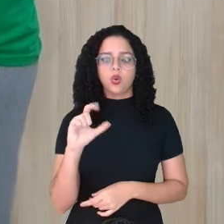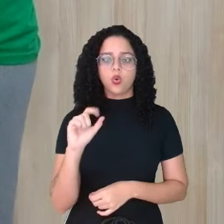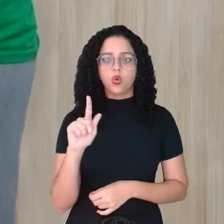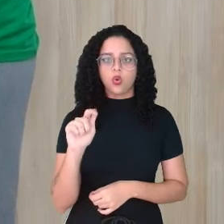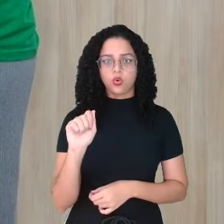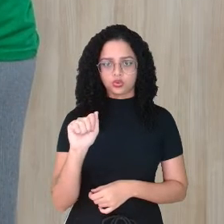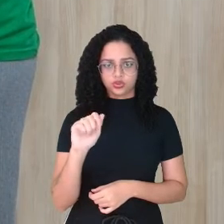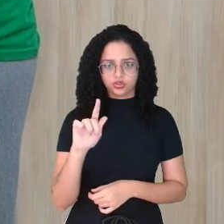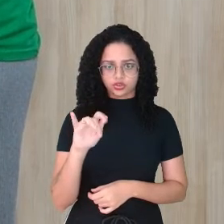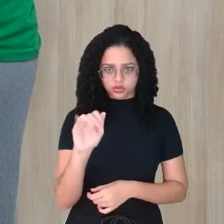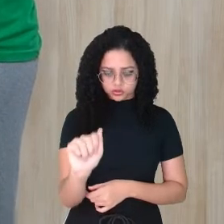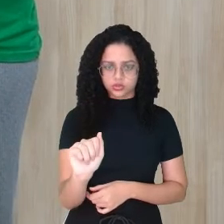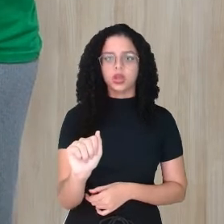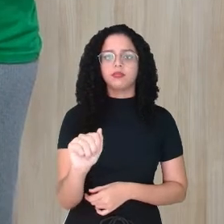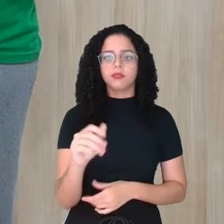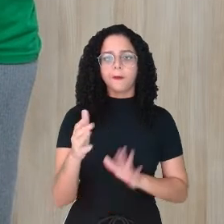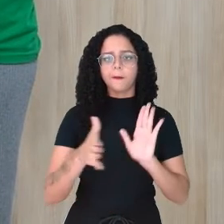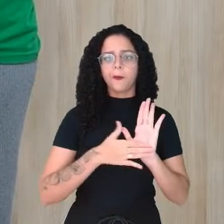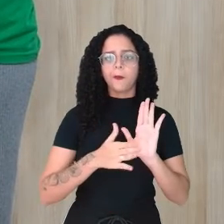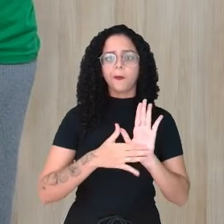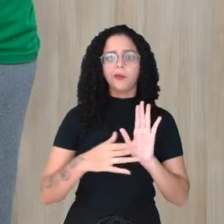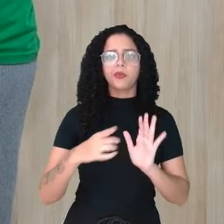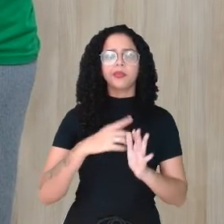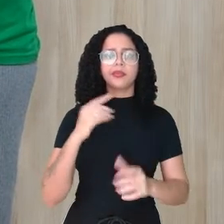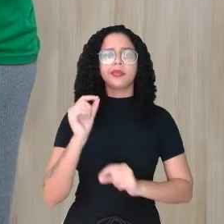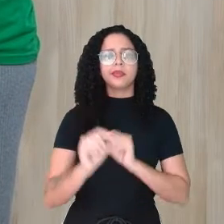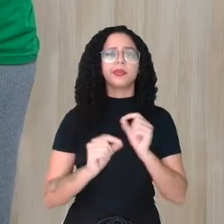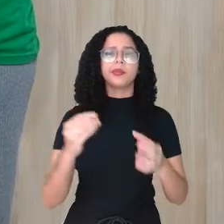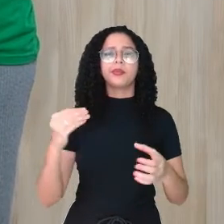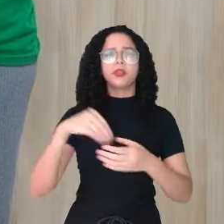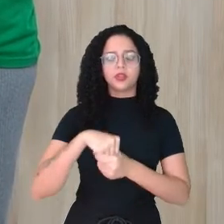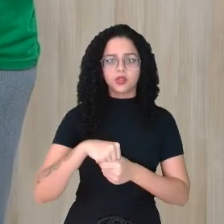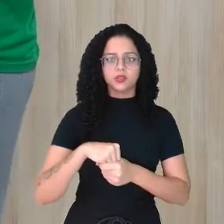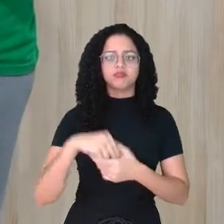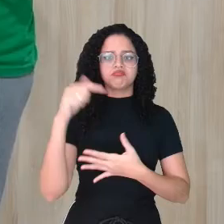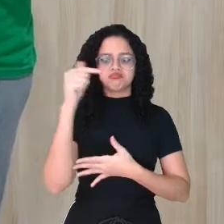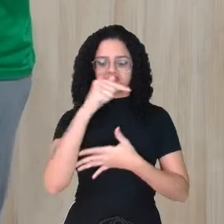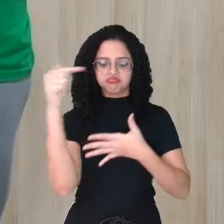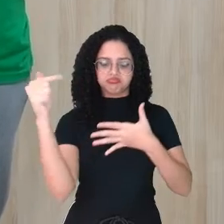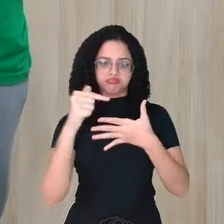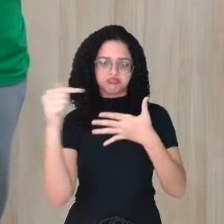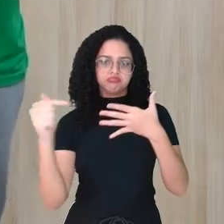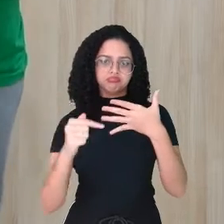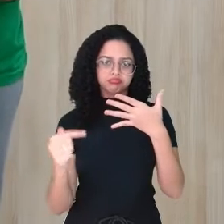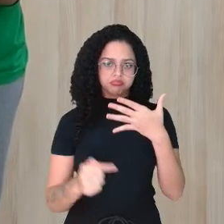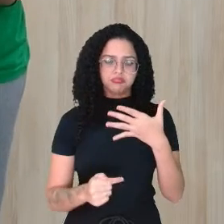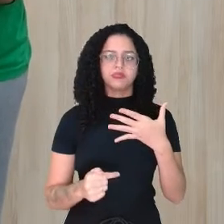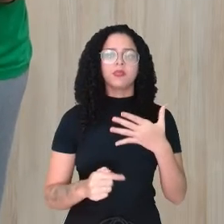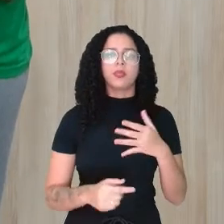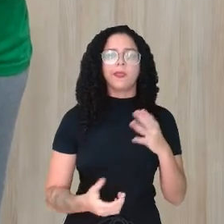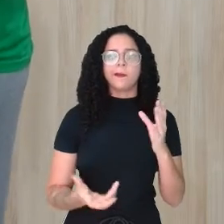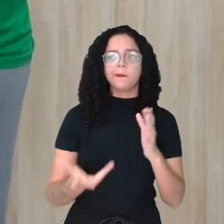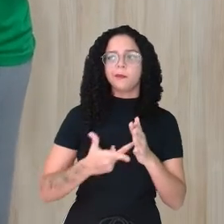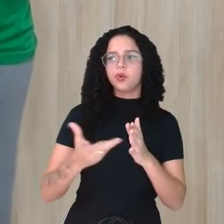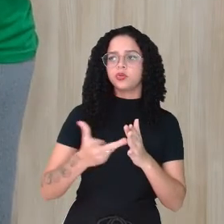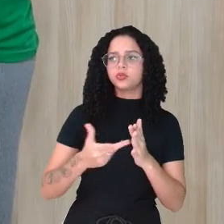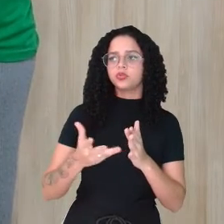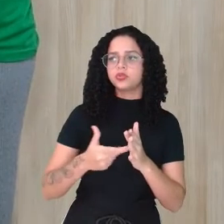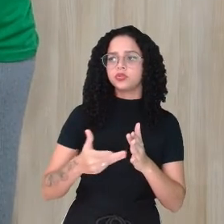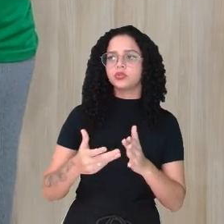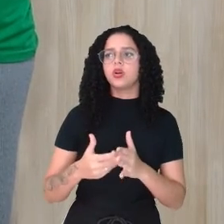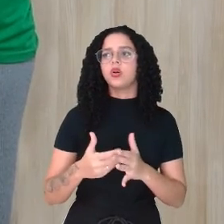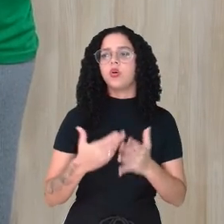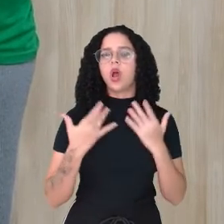proposta, e ela incorpora, assim, não só dimensões, viu, professora Carol, de produções agrícolas, mas ela